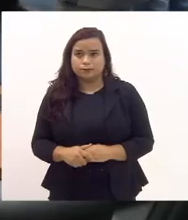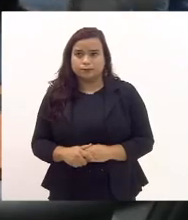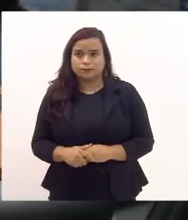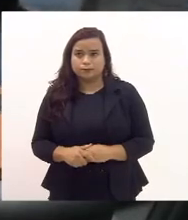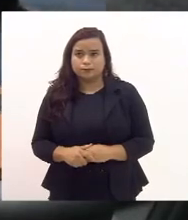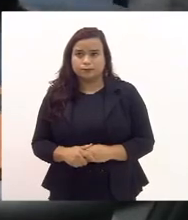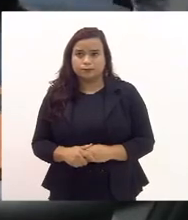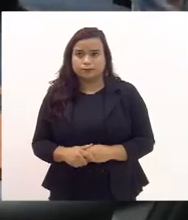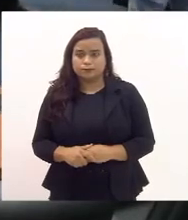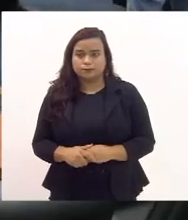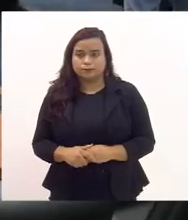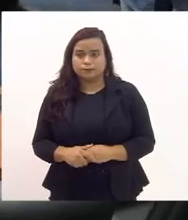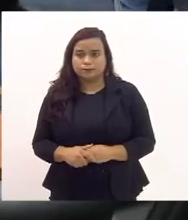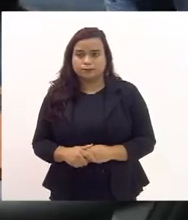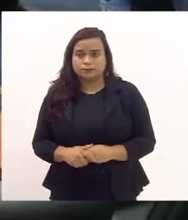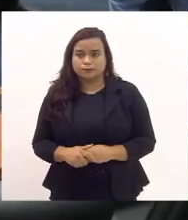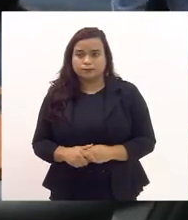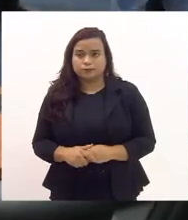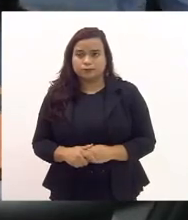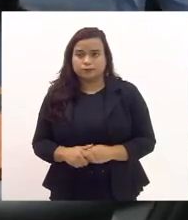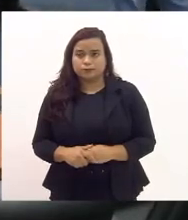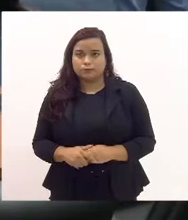o verão